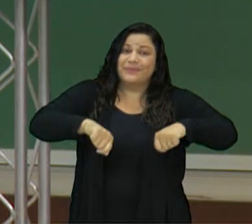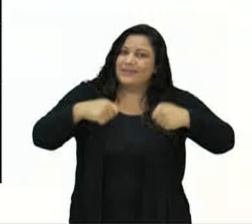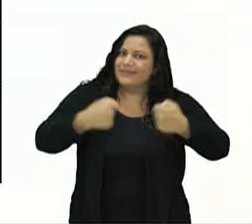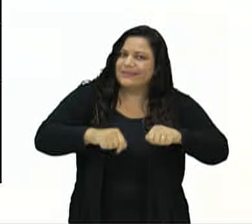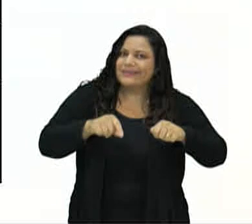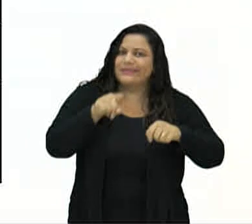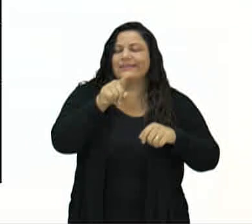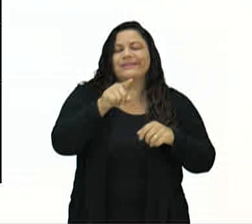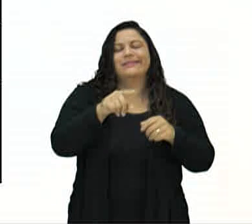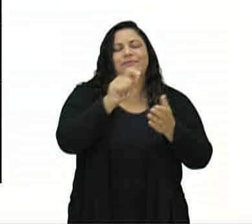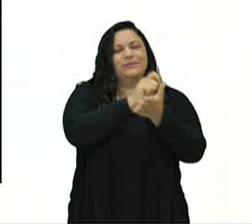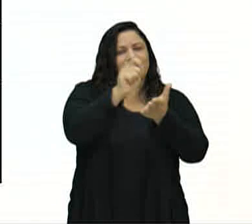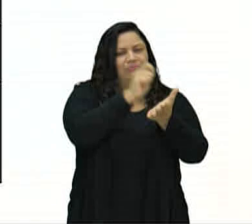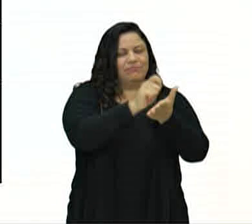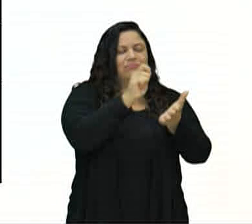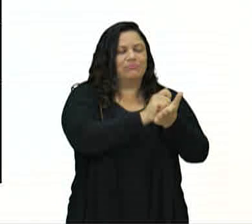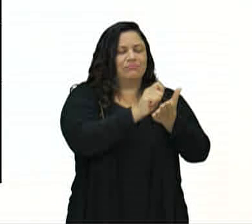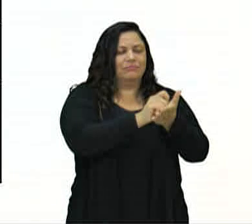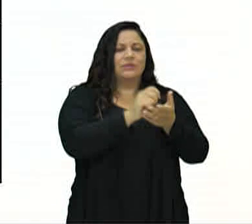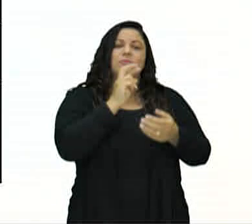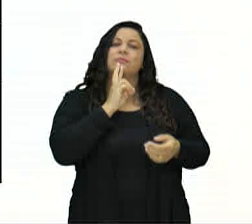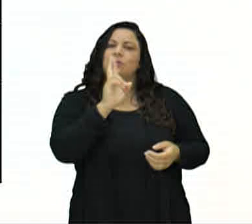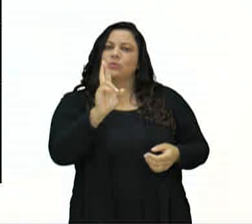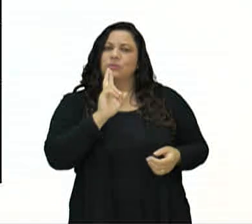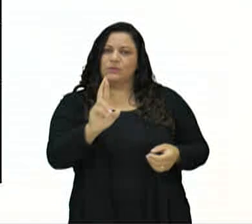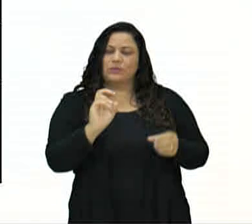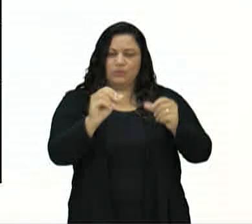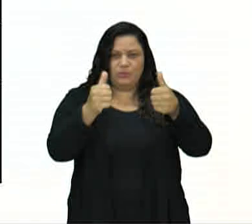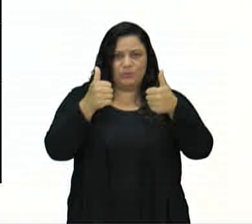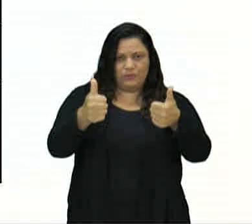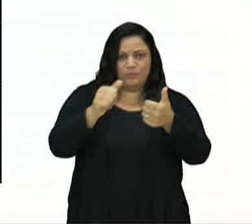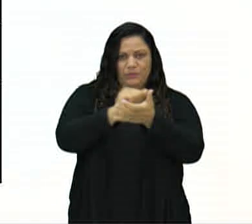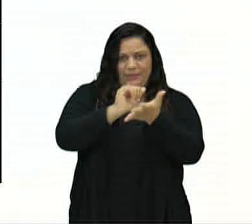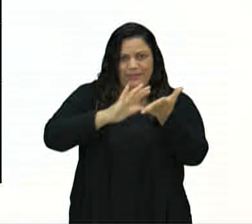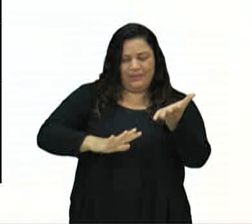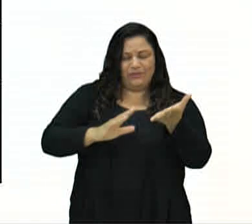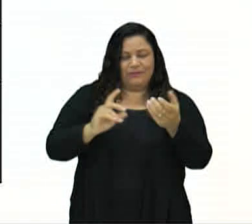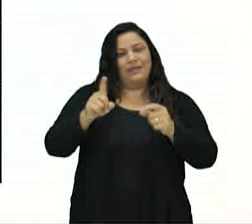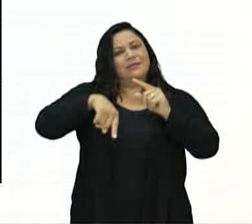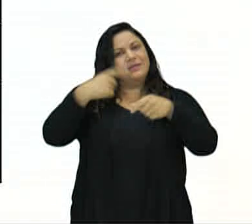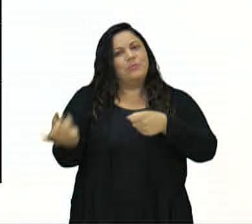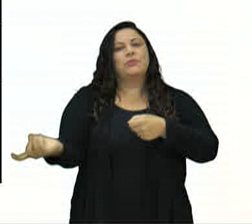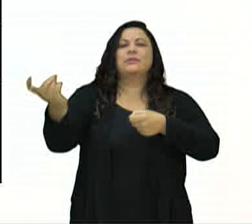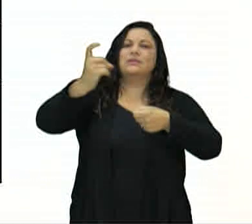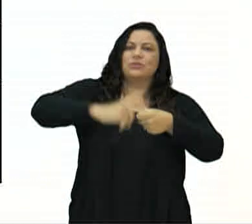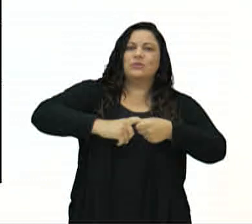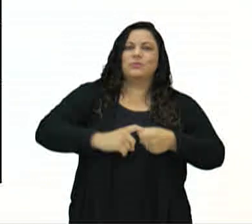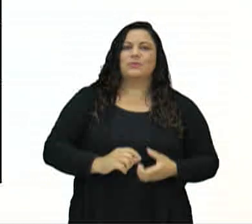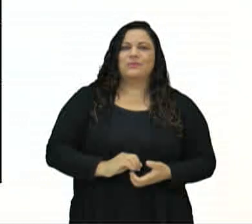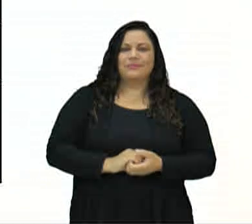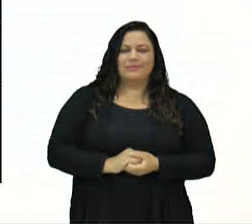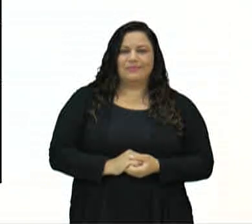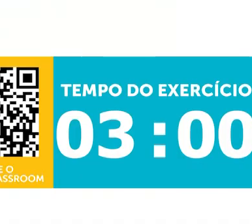essa anotação para você conseguir responder à atividade, certo? Logo voltamos.